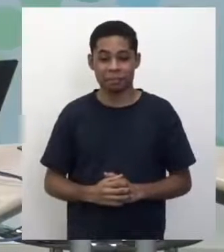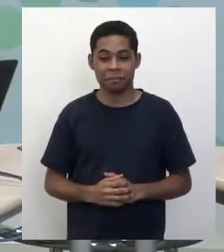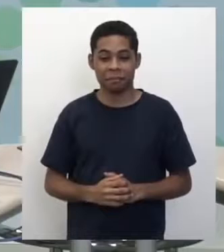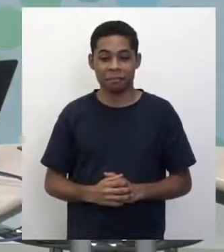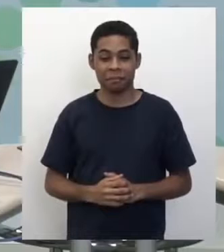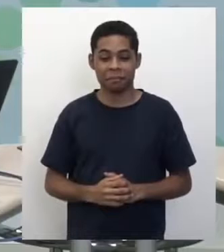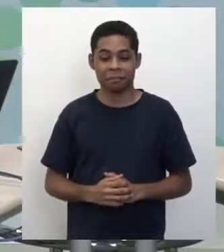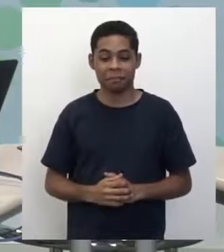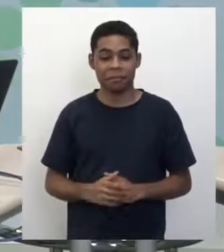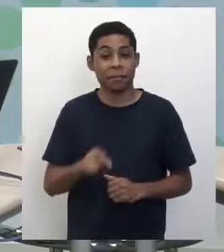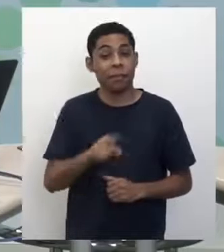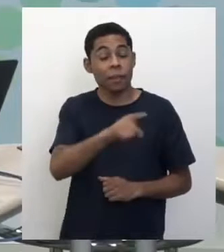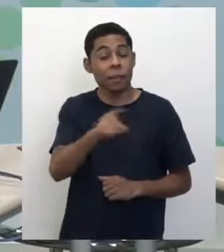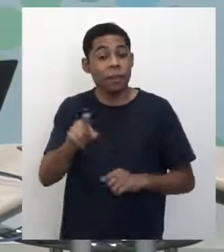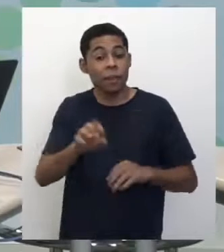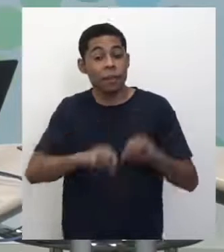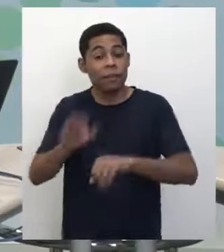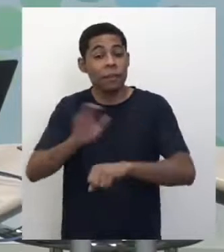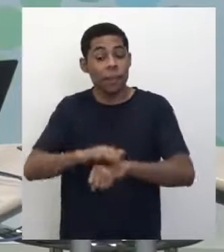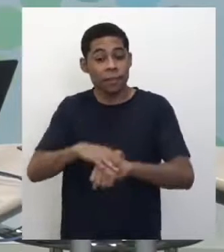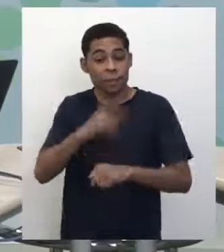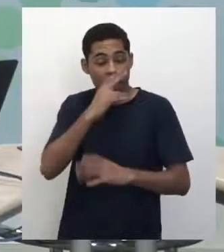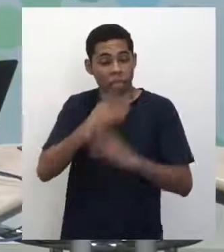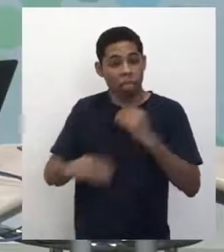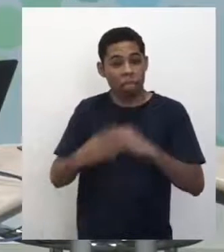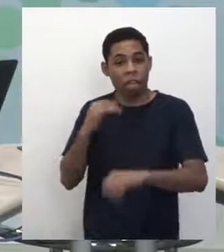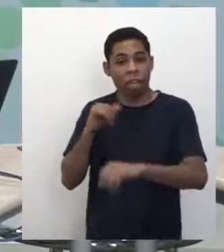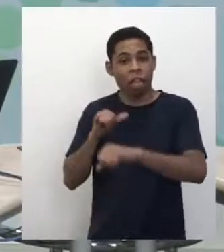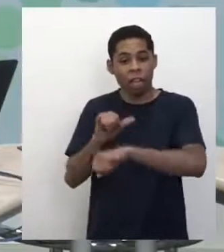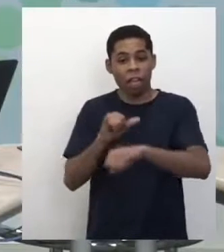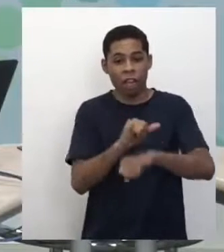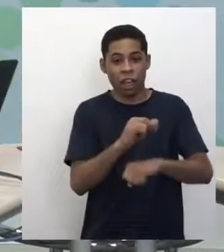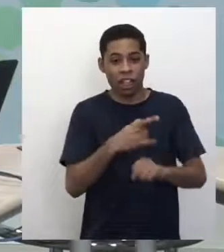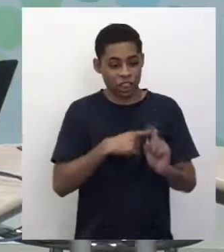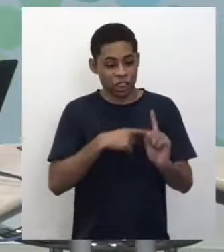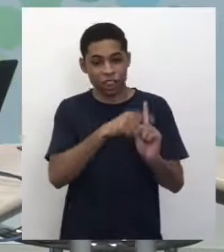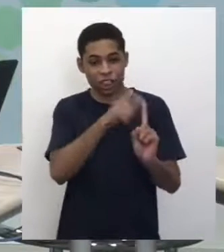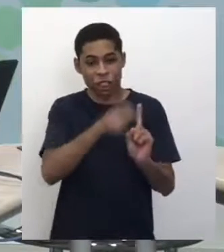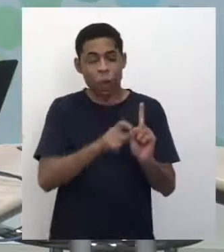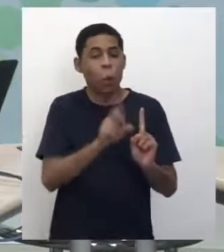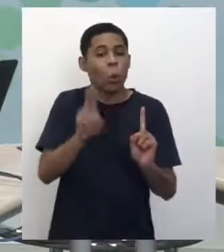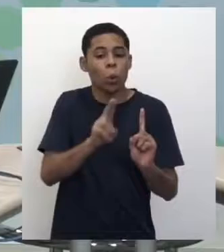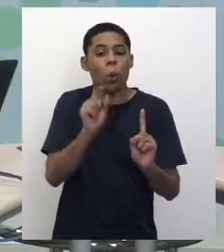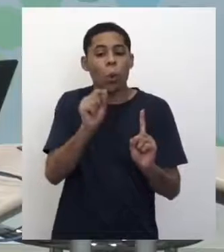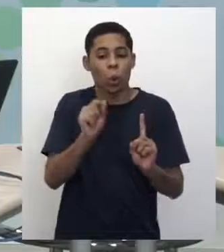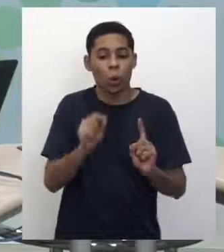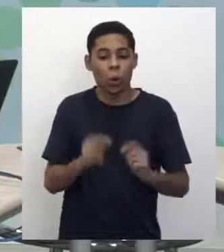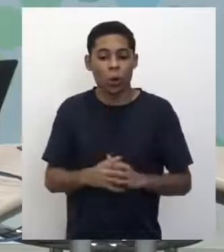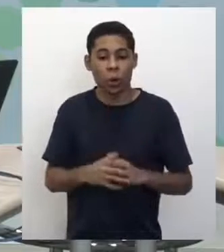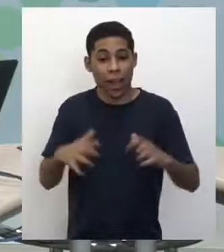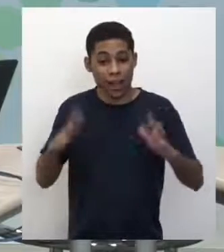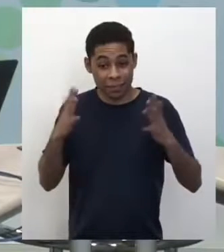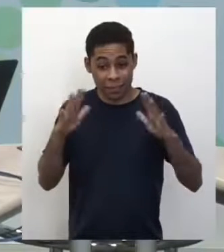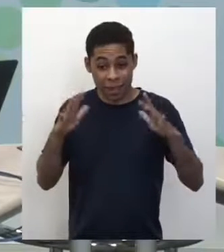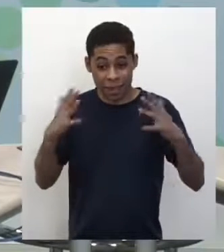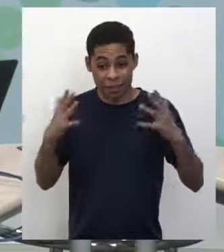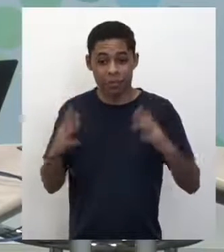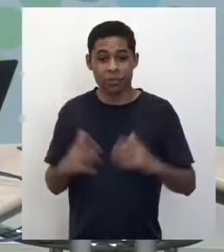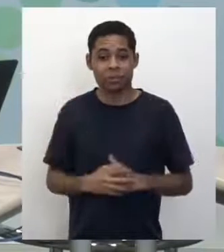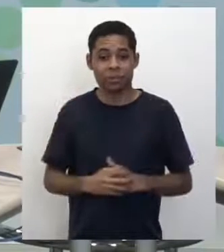que fazem a manipulação do boneco usando apenas as mãos.